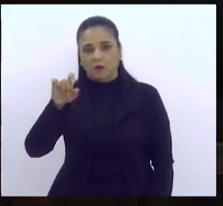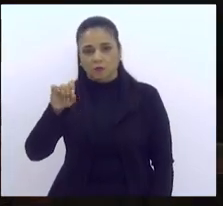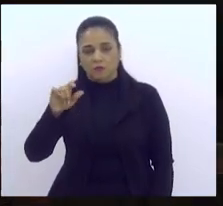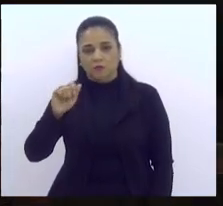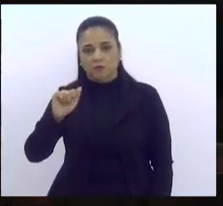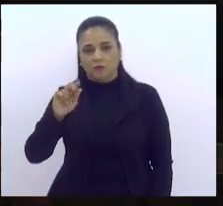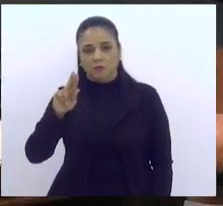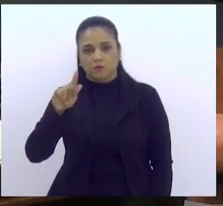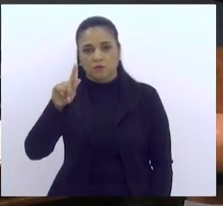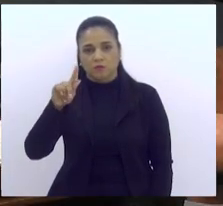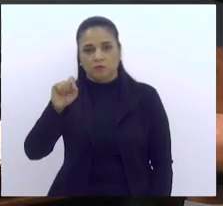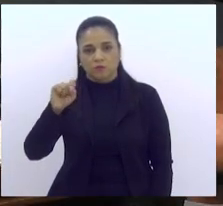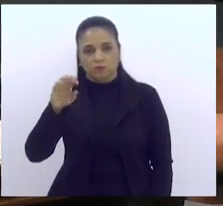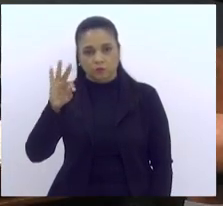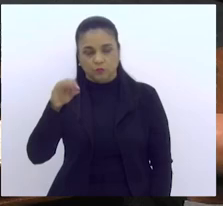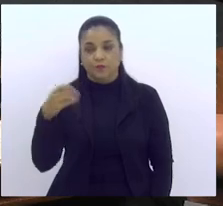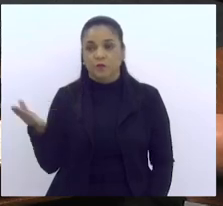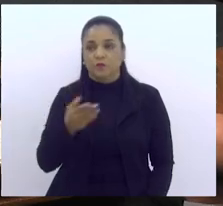por favor.